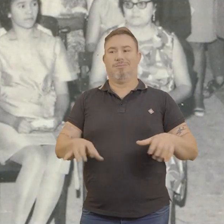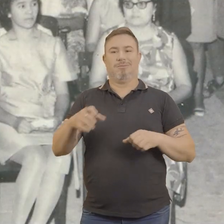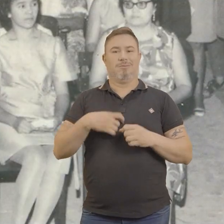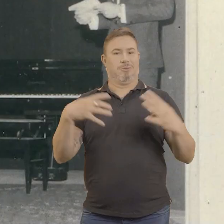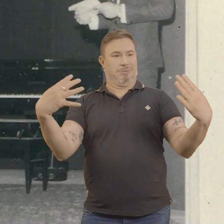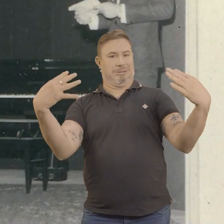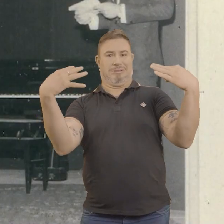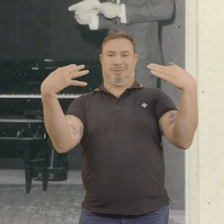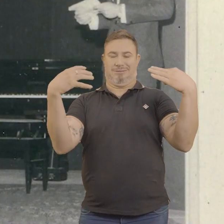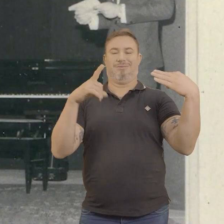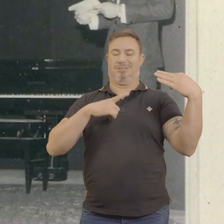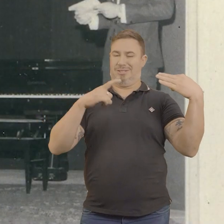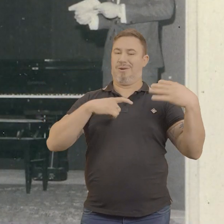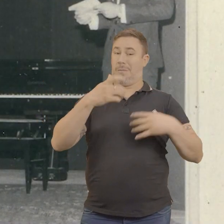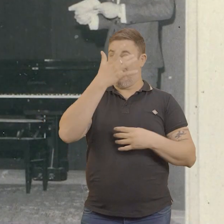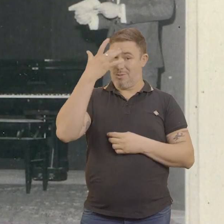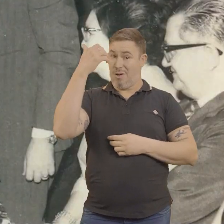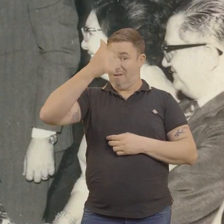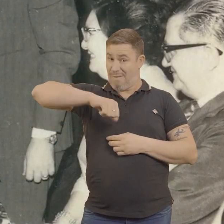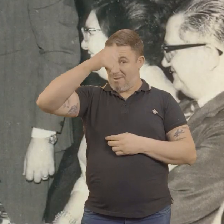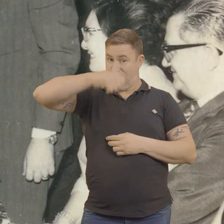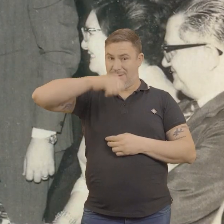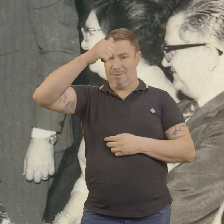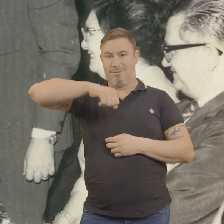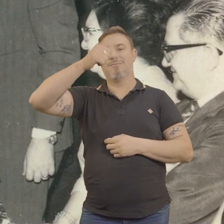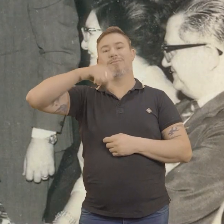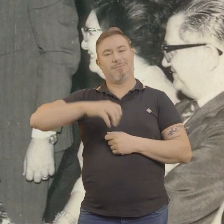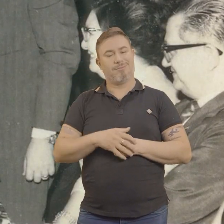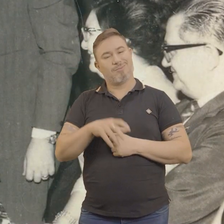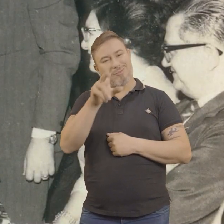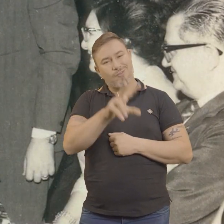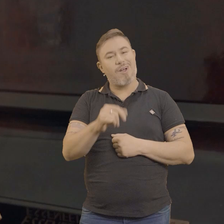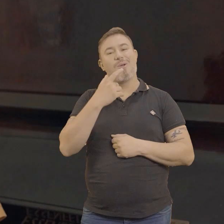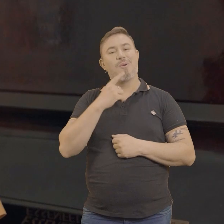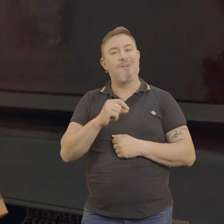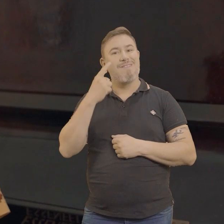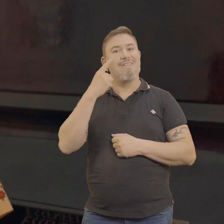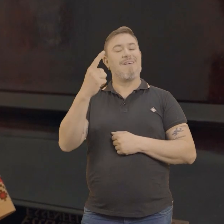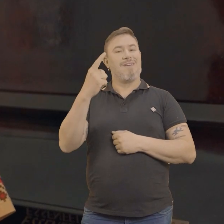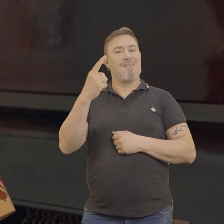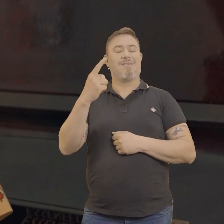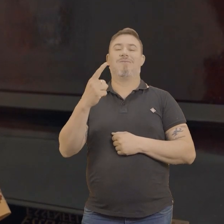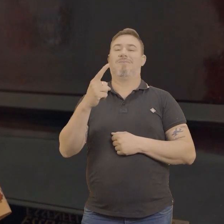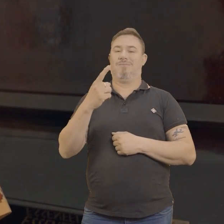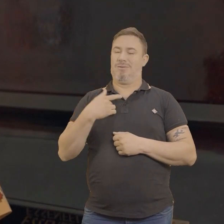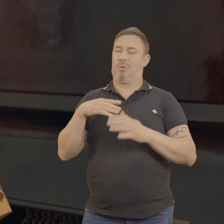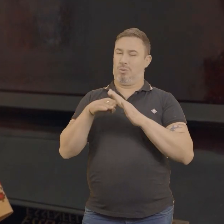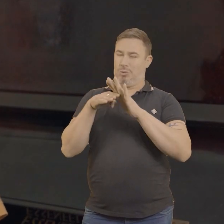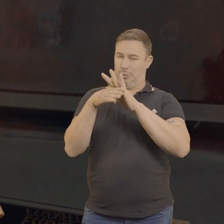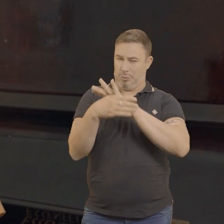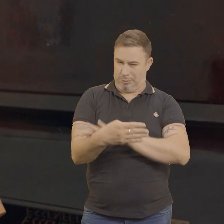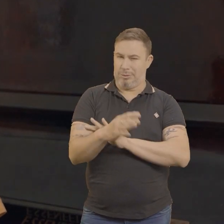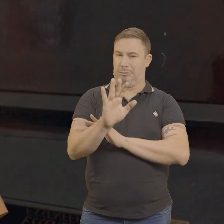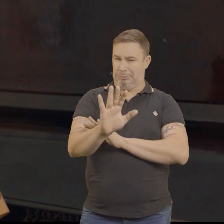a banca examinadora e você vai se acostumando a tocar para a plateia, no meio do